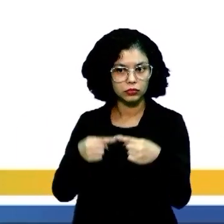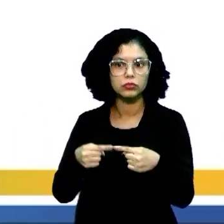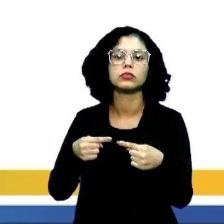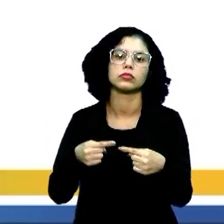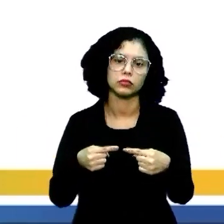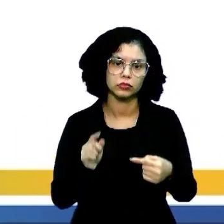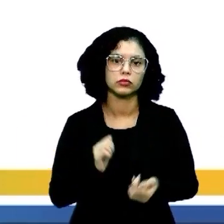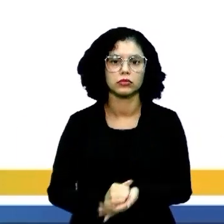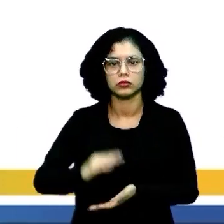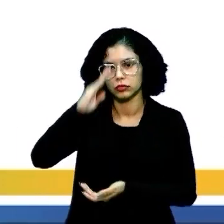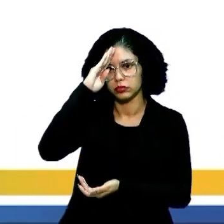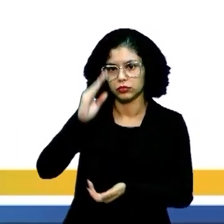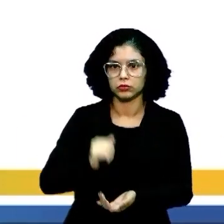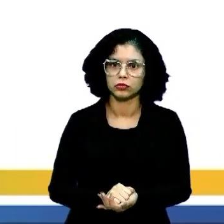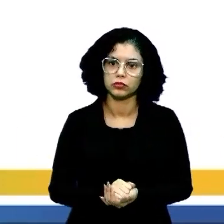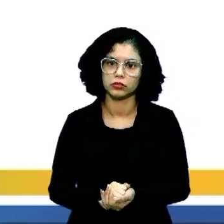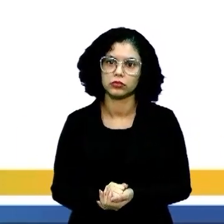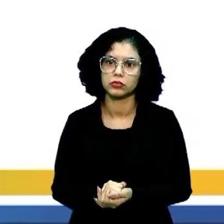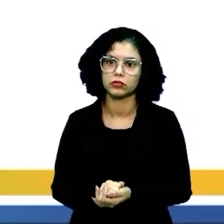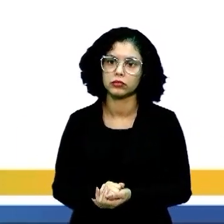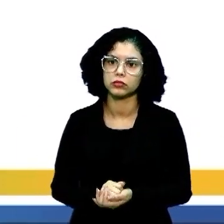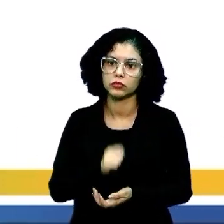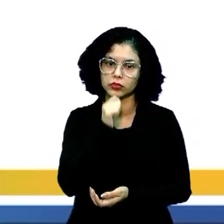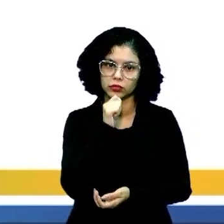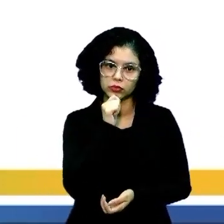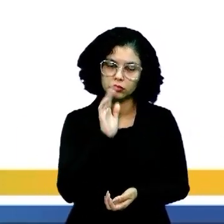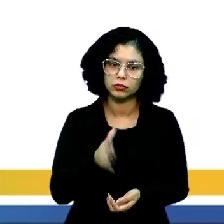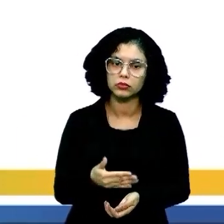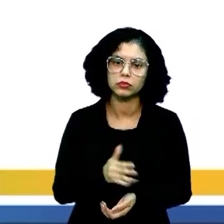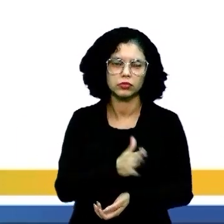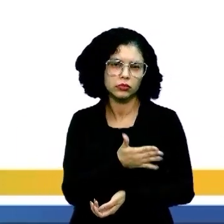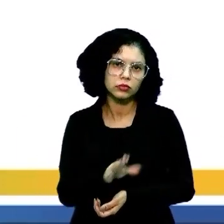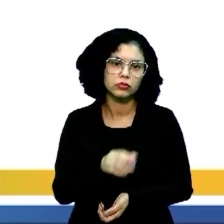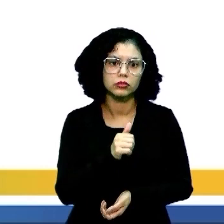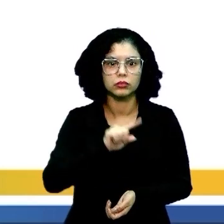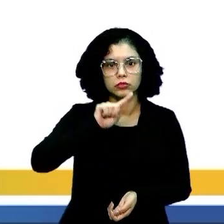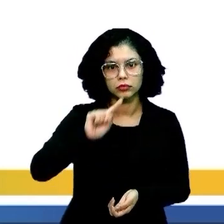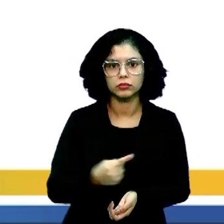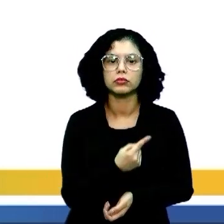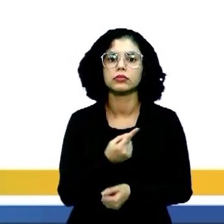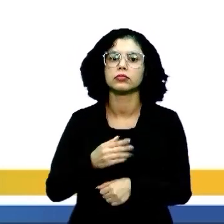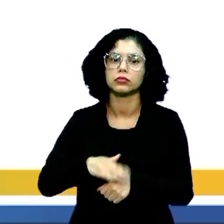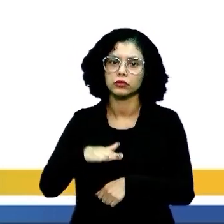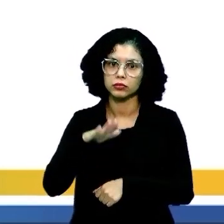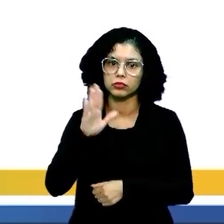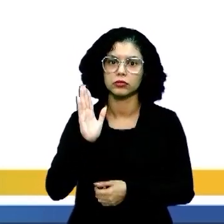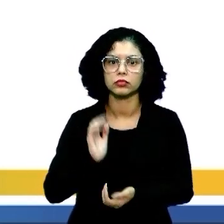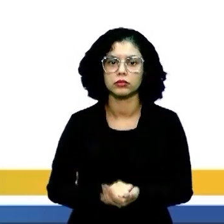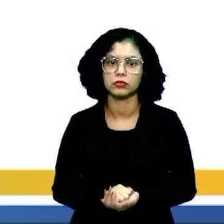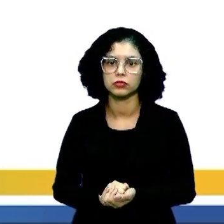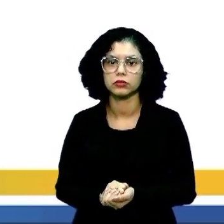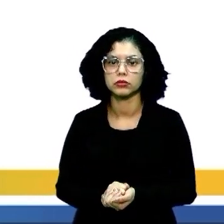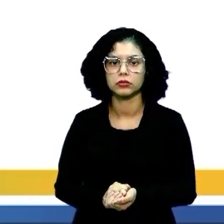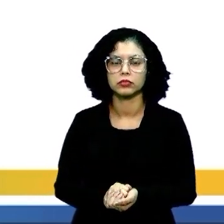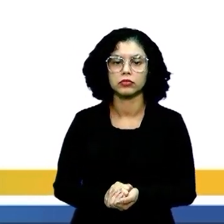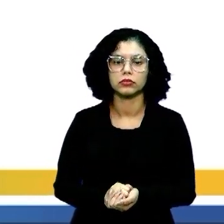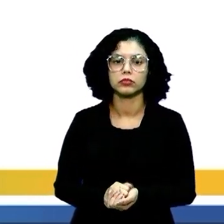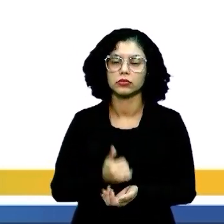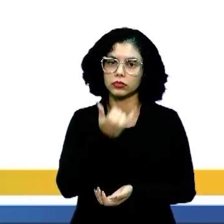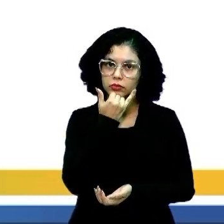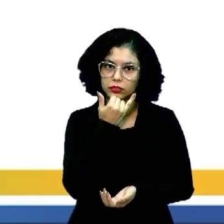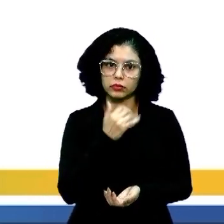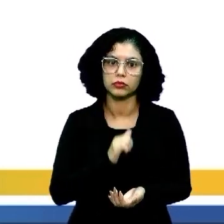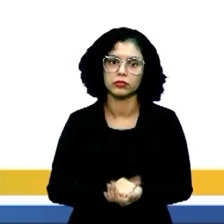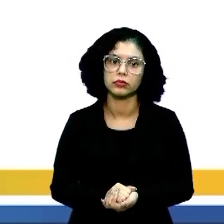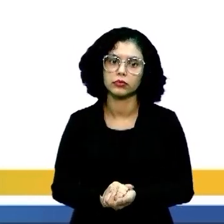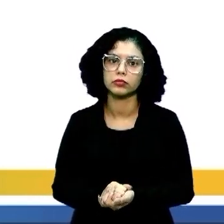e o confronto com o exército iraquiano já contabilizavam aí um total de mais de 100 mil mortos. Aliás,